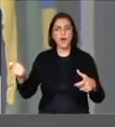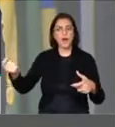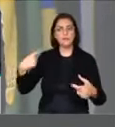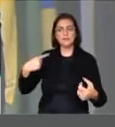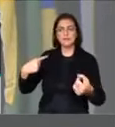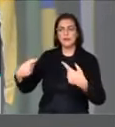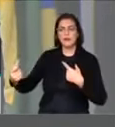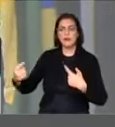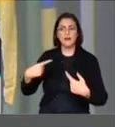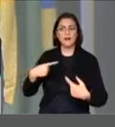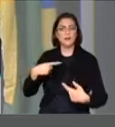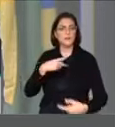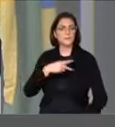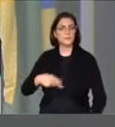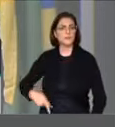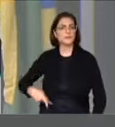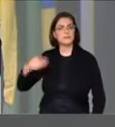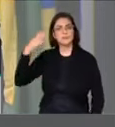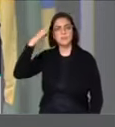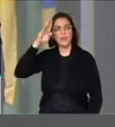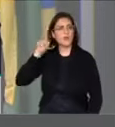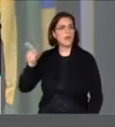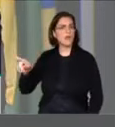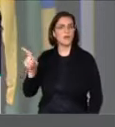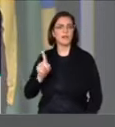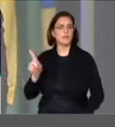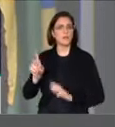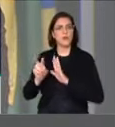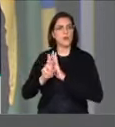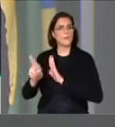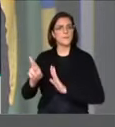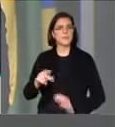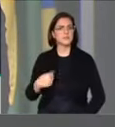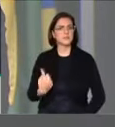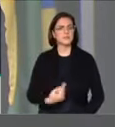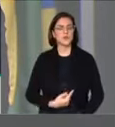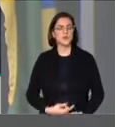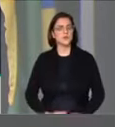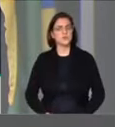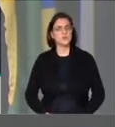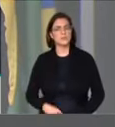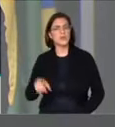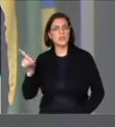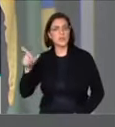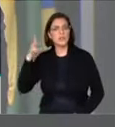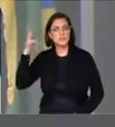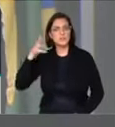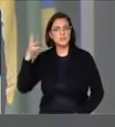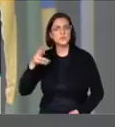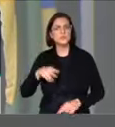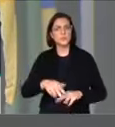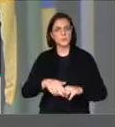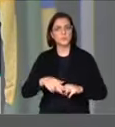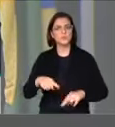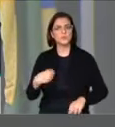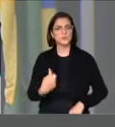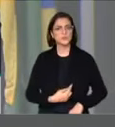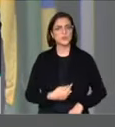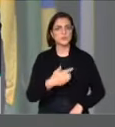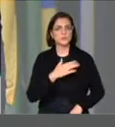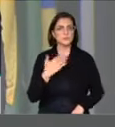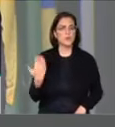do presidente eleito que não nos representa. O discurso dele mata não só nossos